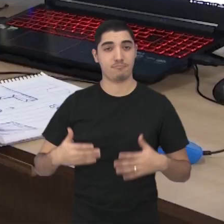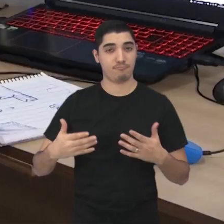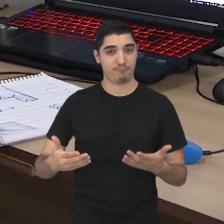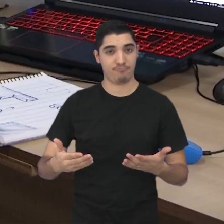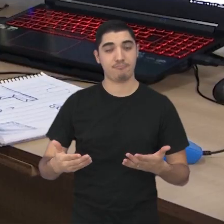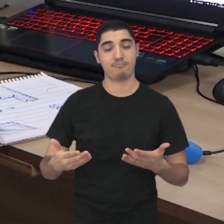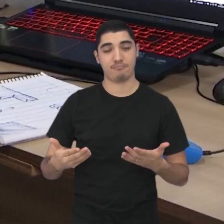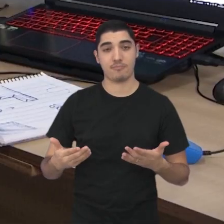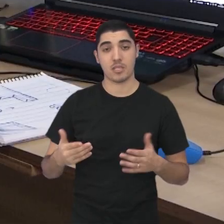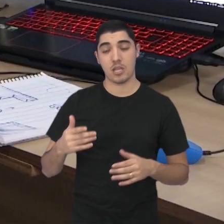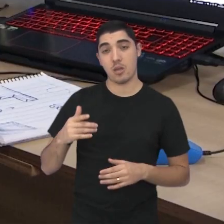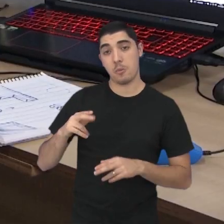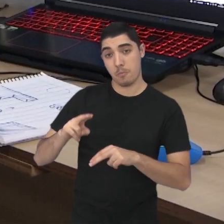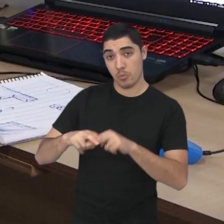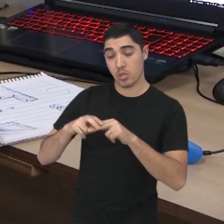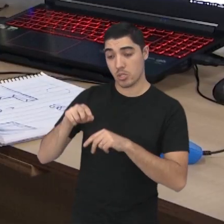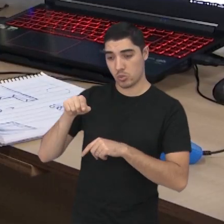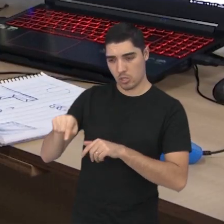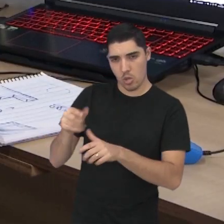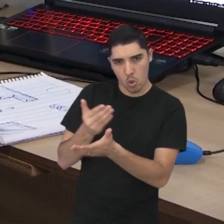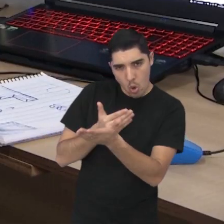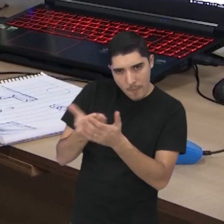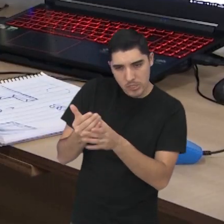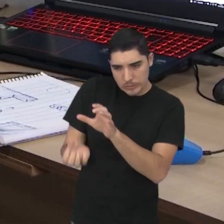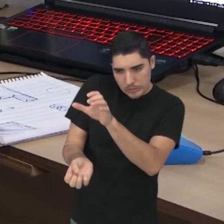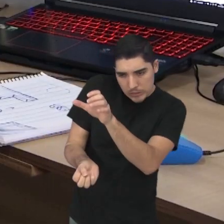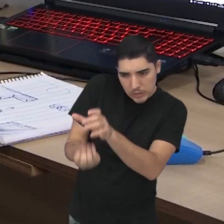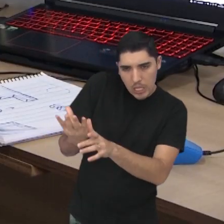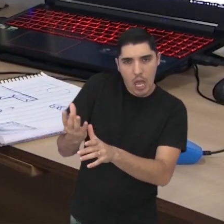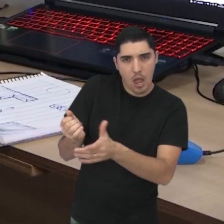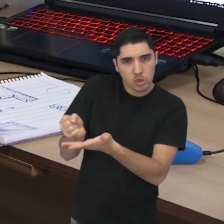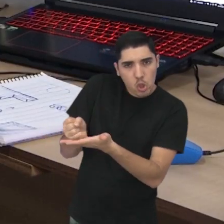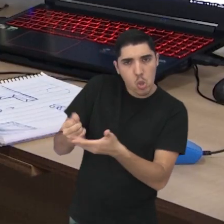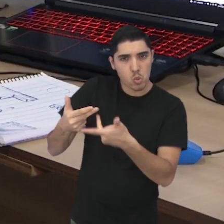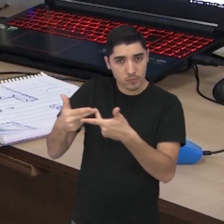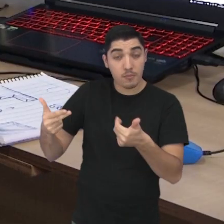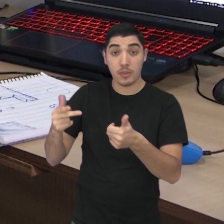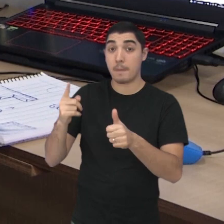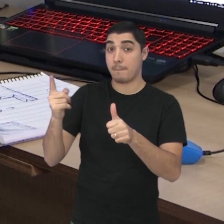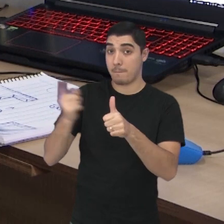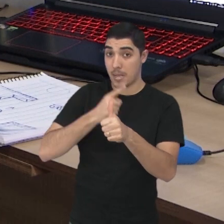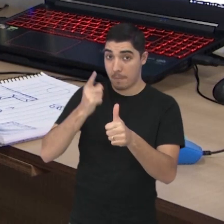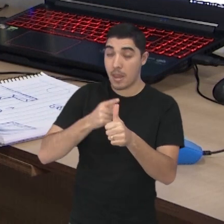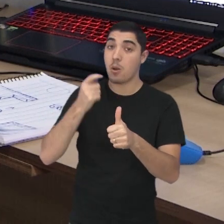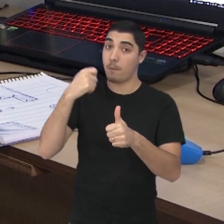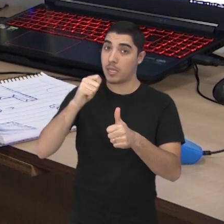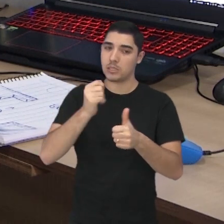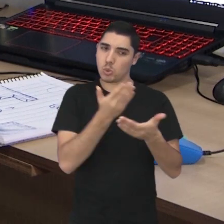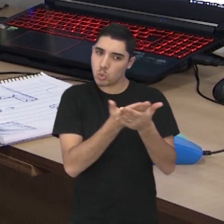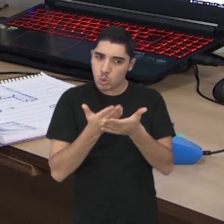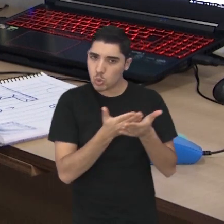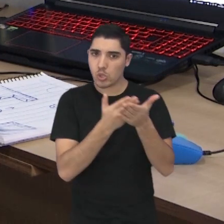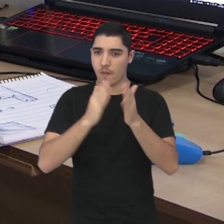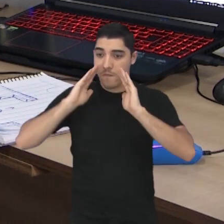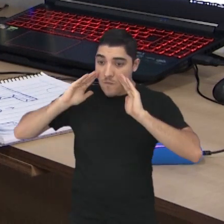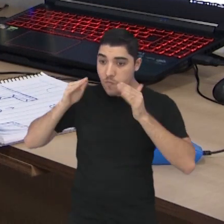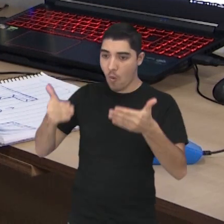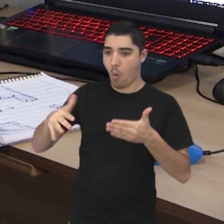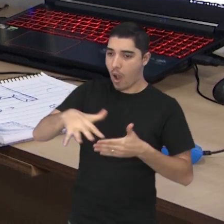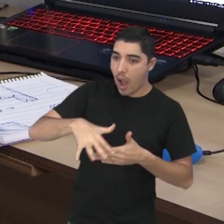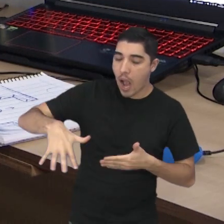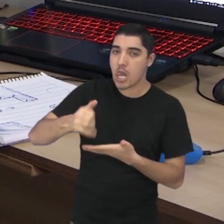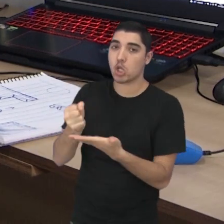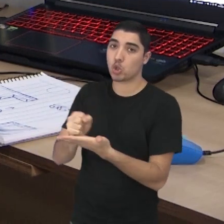O caminho convencional para um desenvolvedor de jogos é fazer a formação diretamente nessa área, né? Fazer